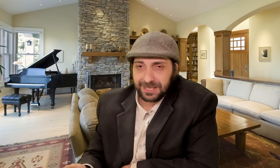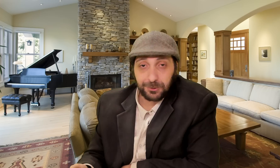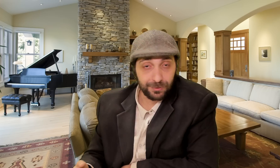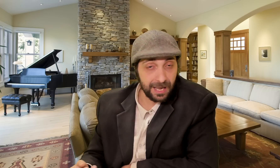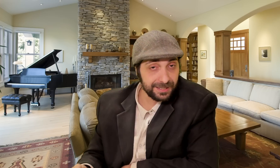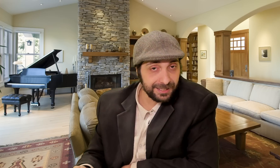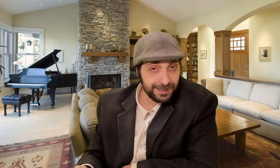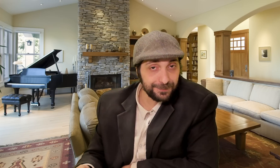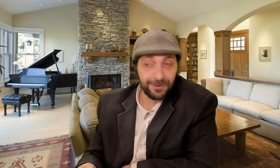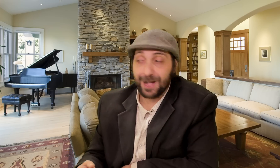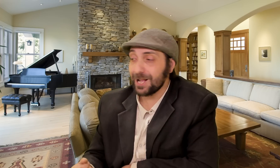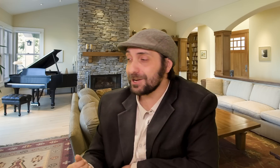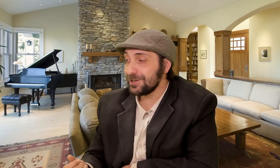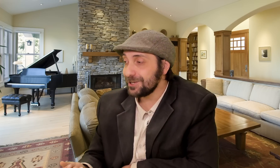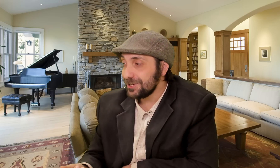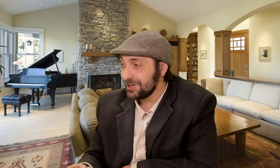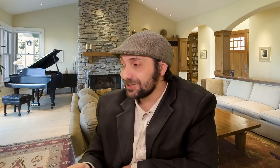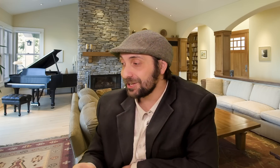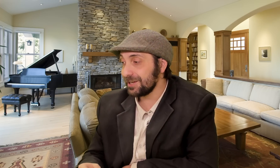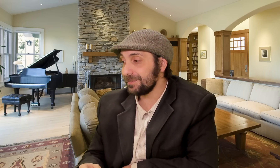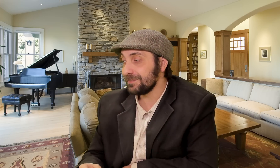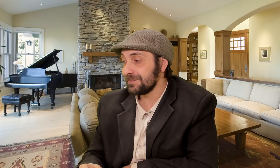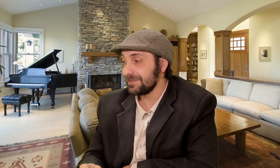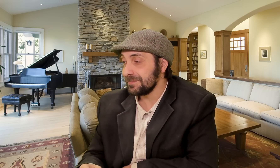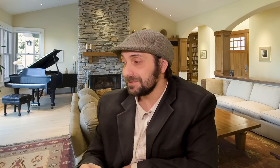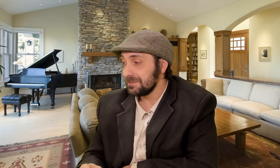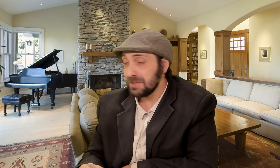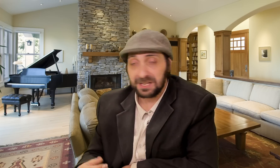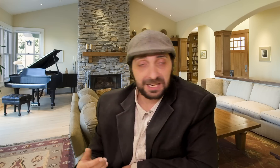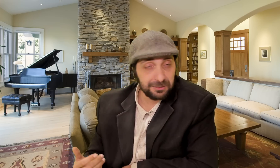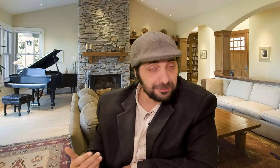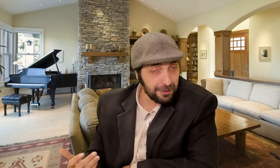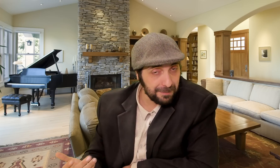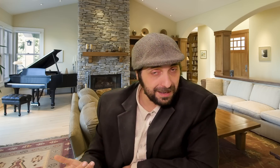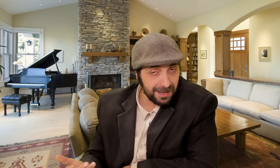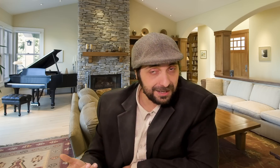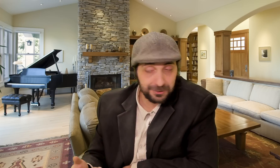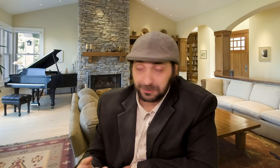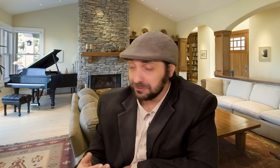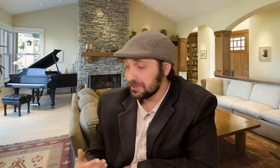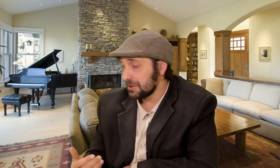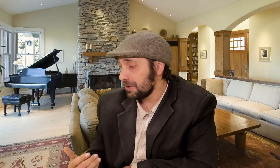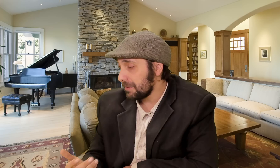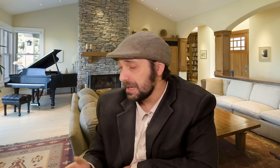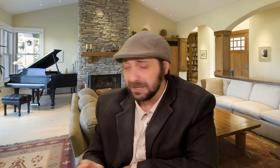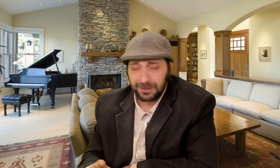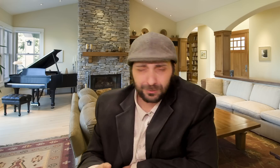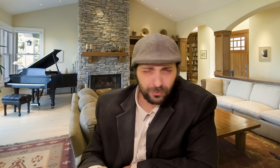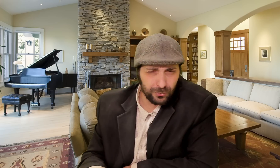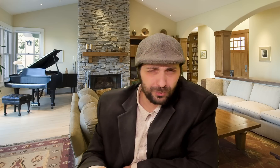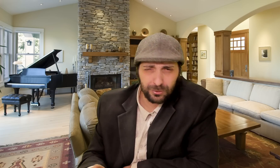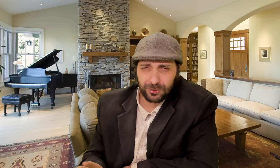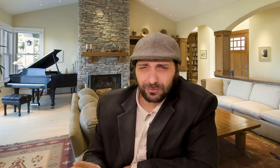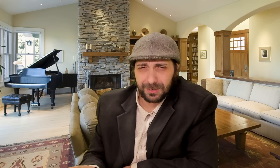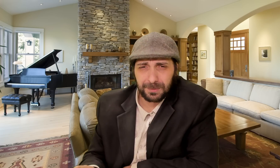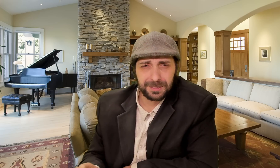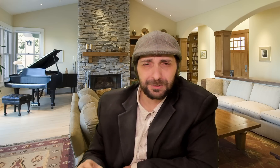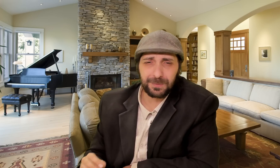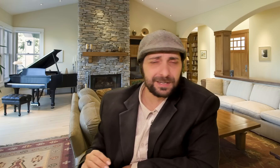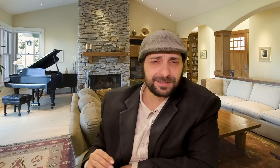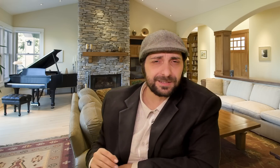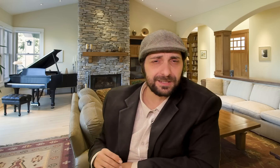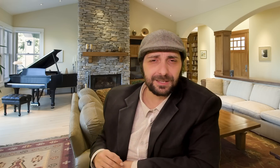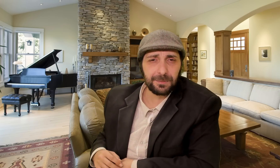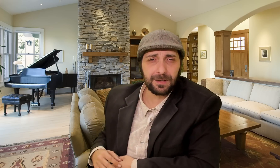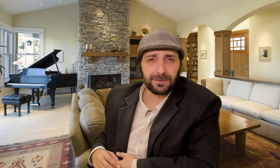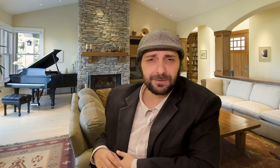do Presidente o cara emboa caneta decretos normais outros A Norma tudo continua na mesa